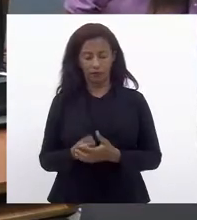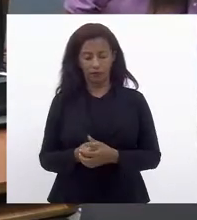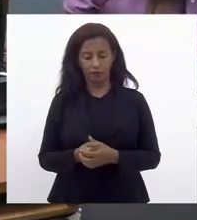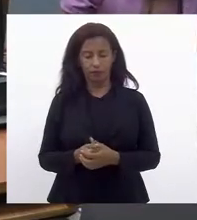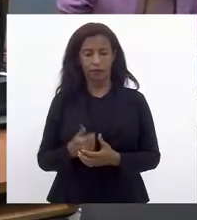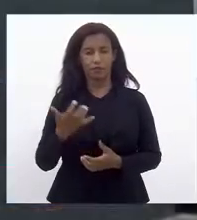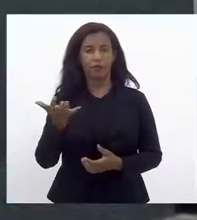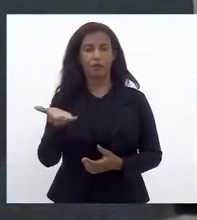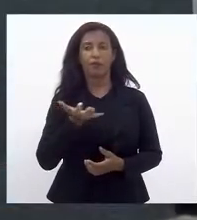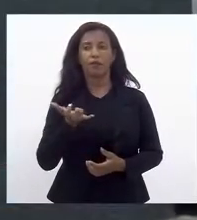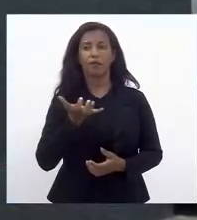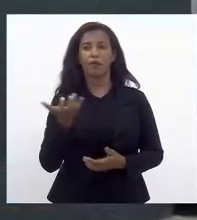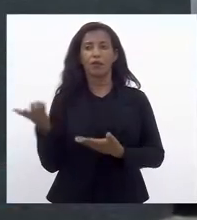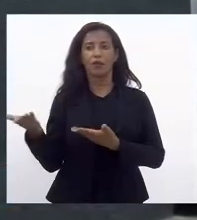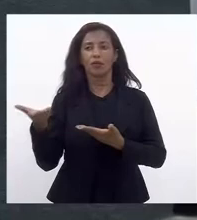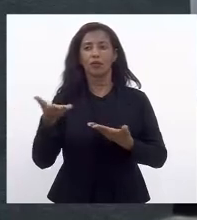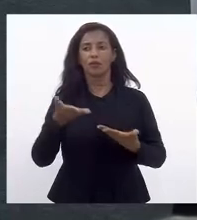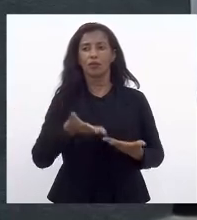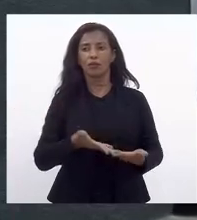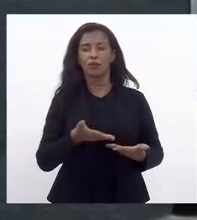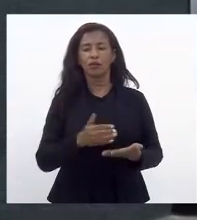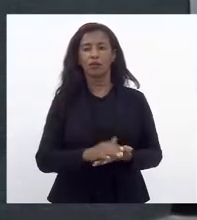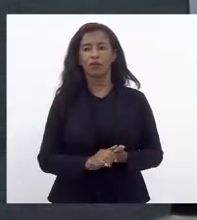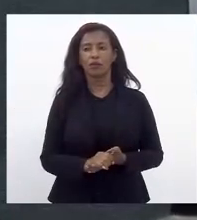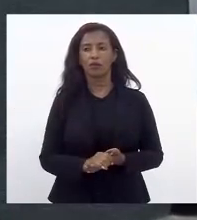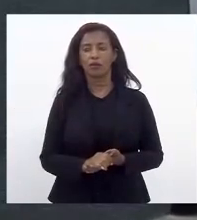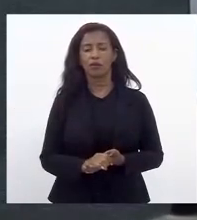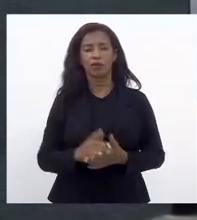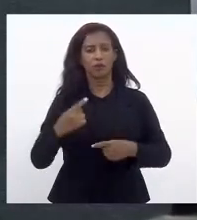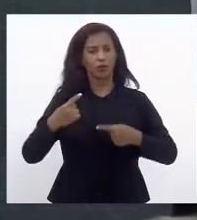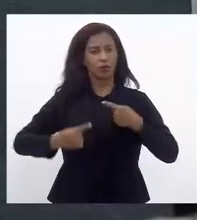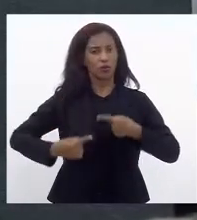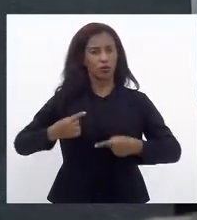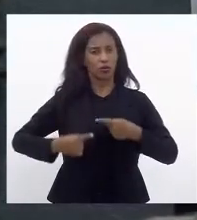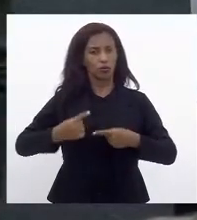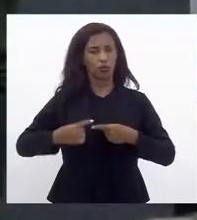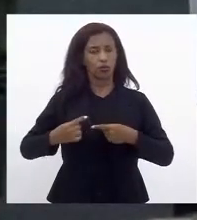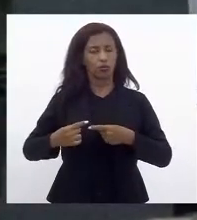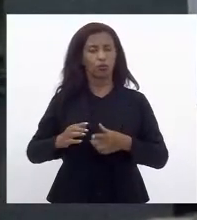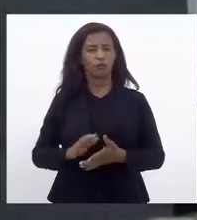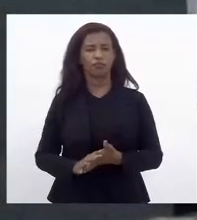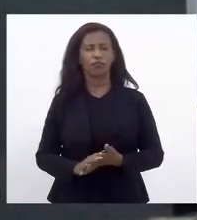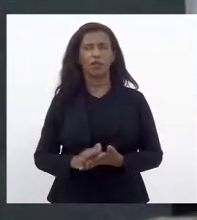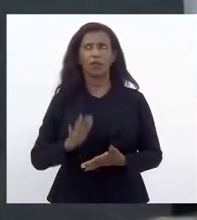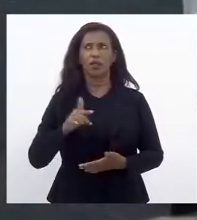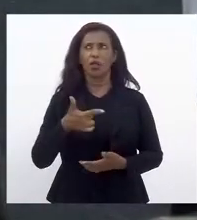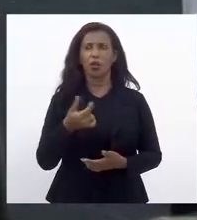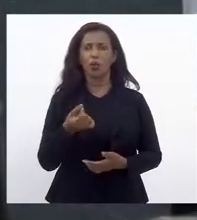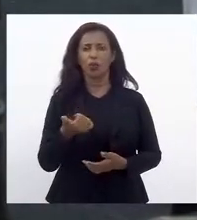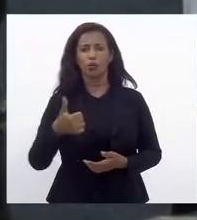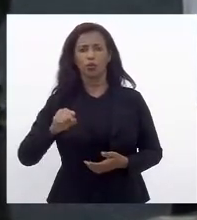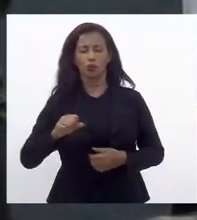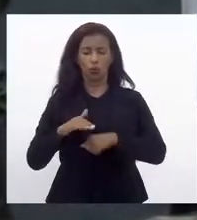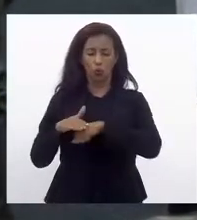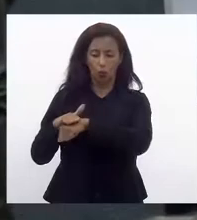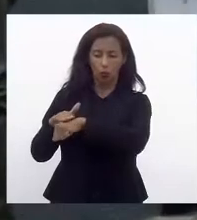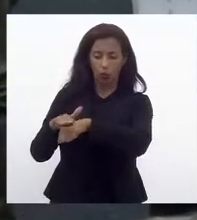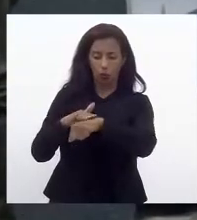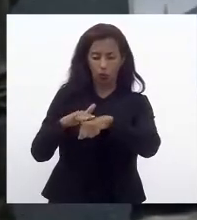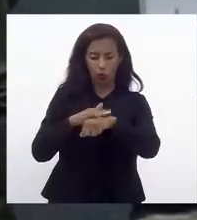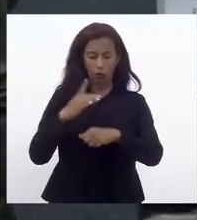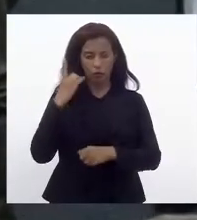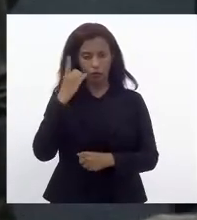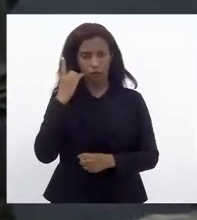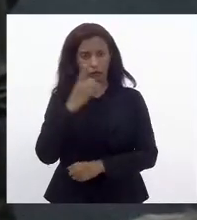eu queria só trazer, a gente já vem discutindo sobre isso desde 2018, conversando com a